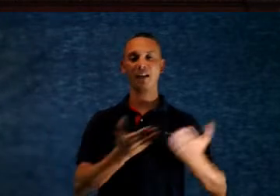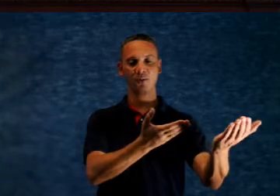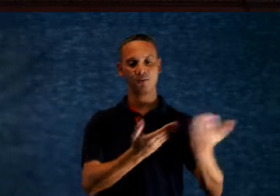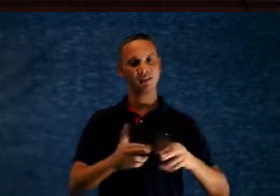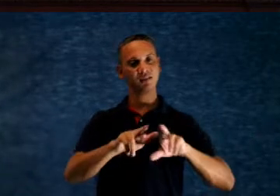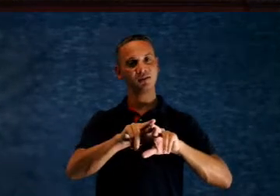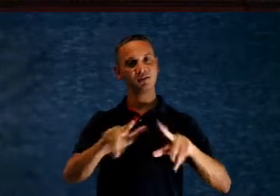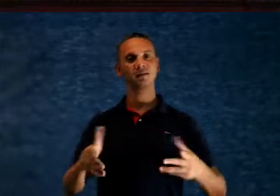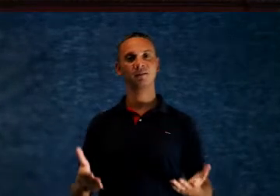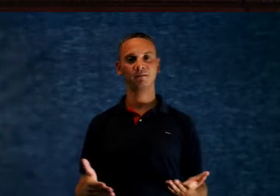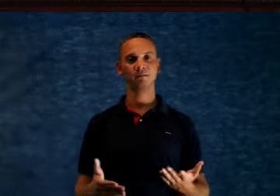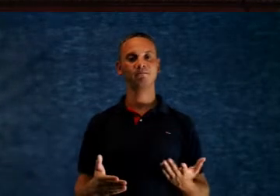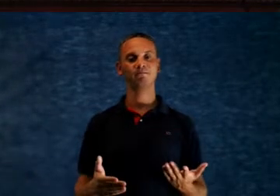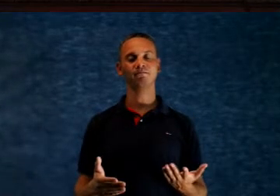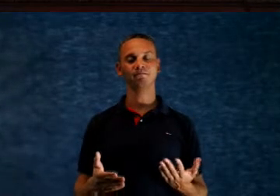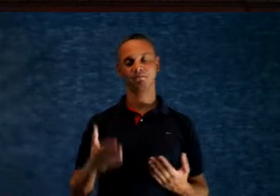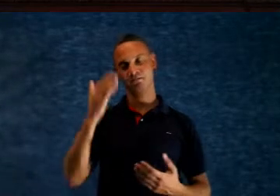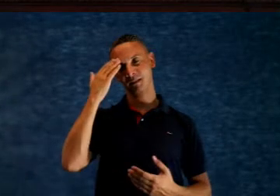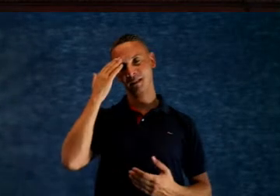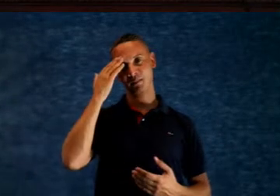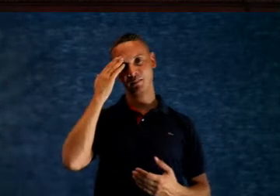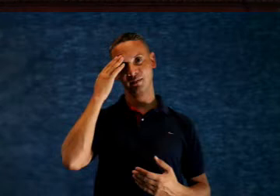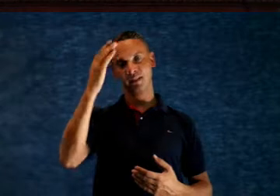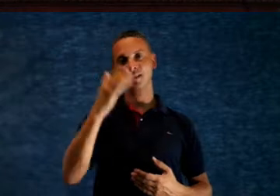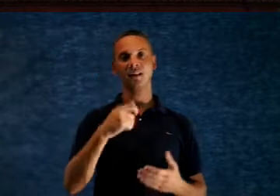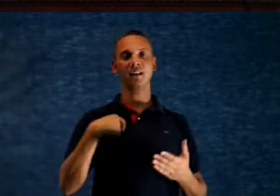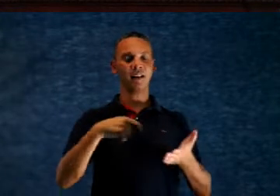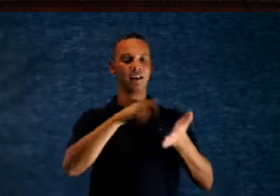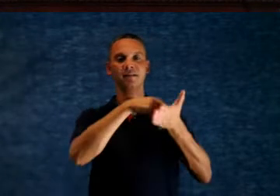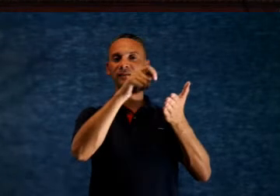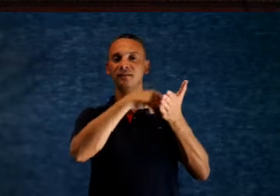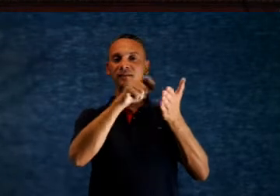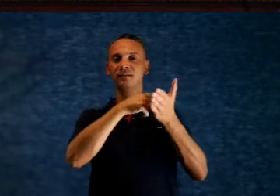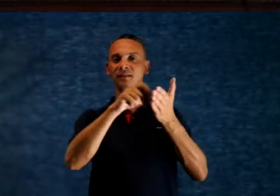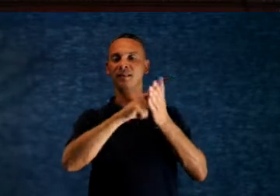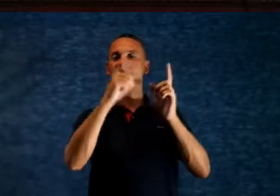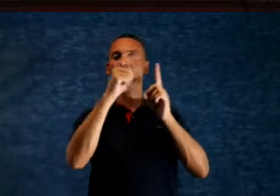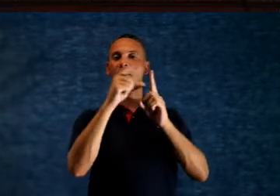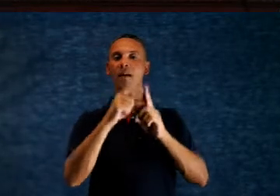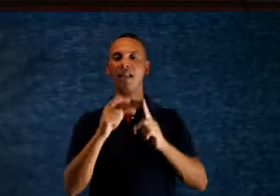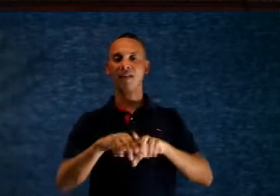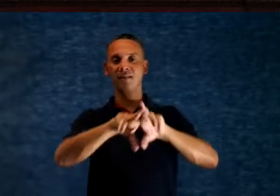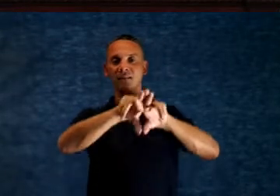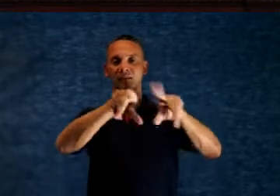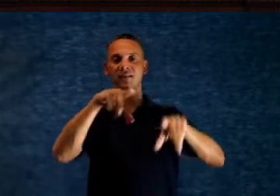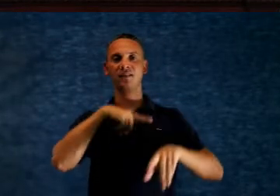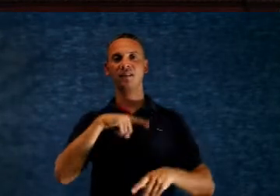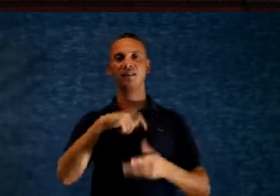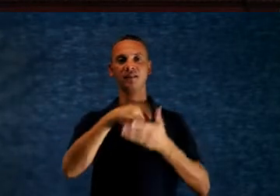e passo a ler o prefácio que fiz para o livro da Carmen, Palavras Descruzadas.